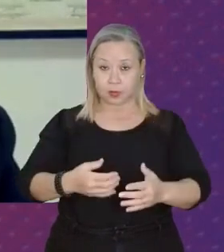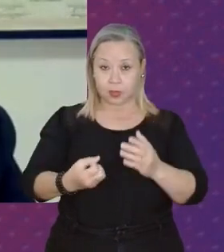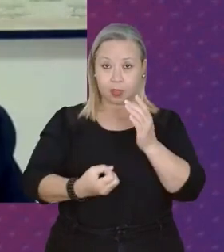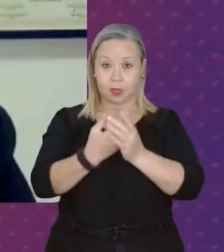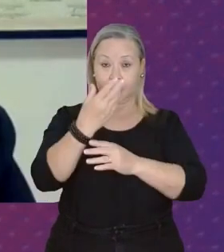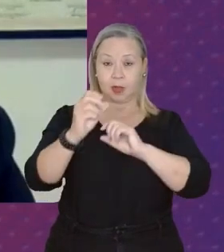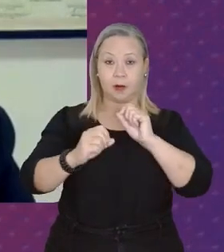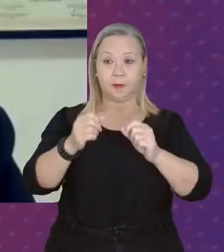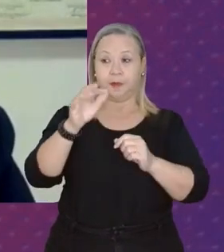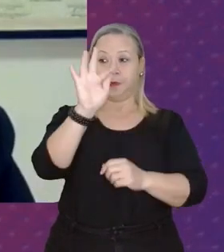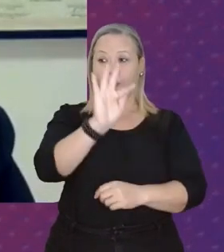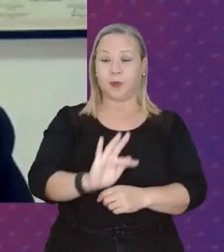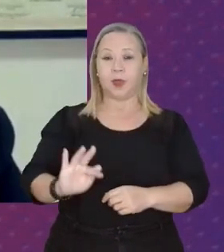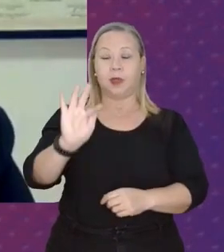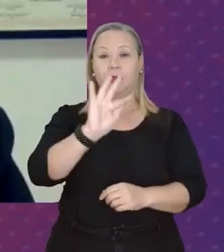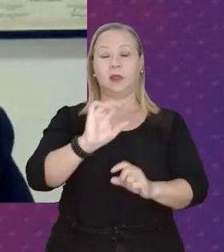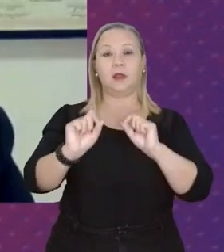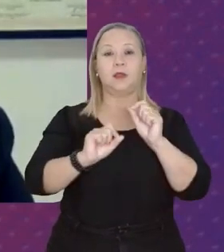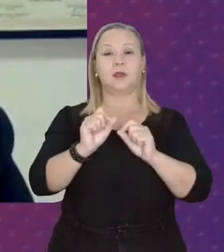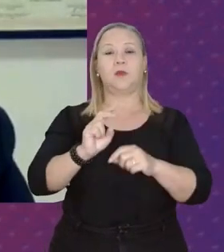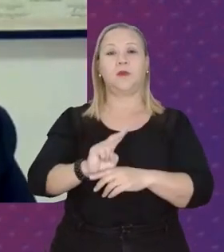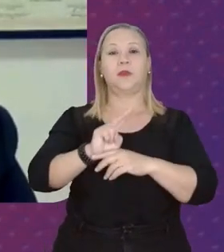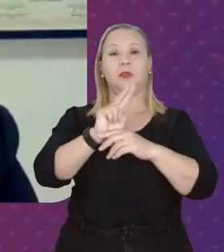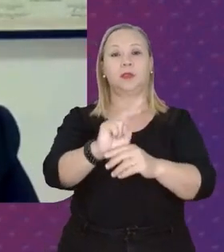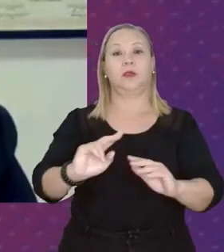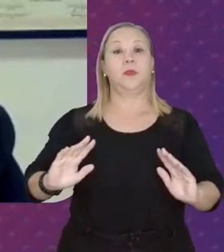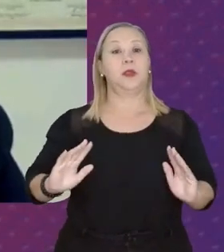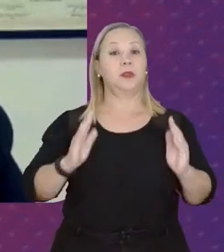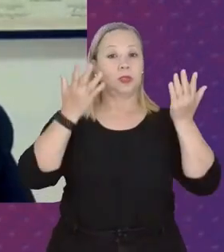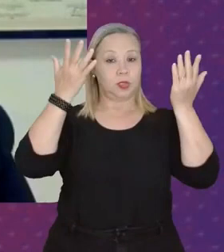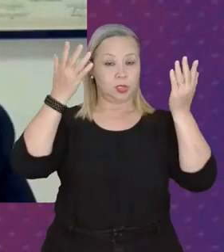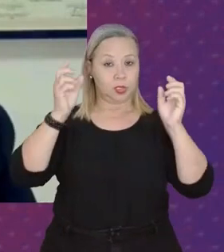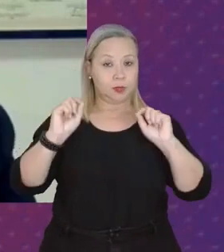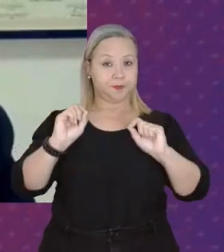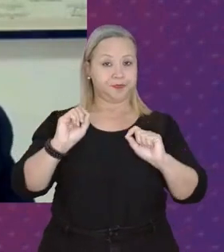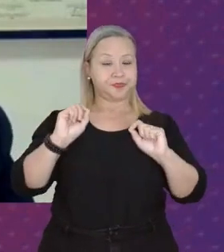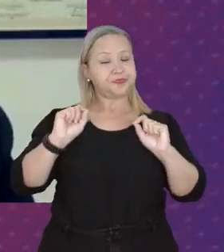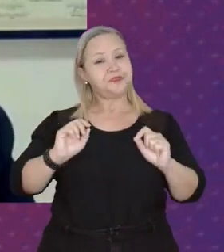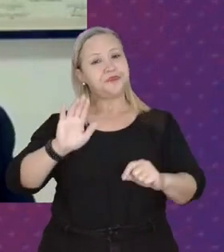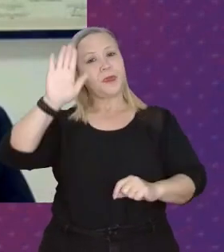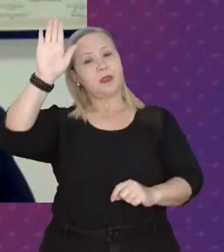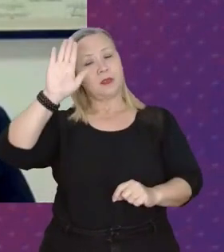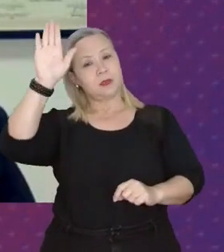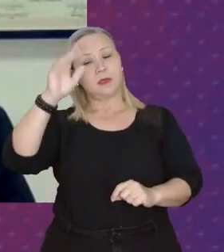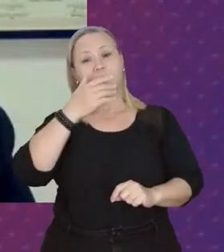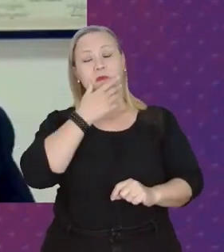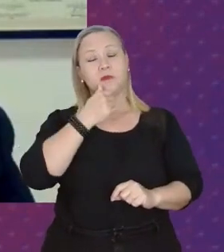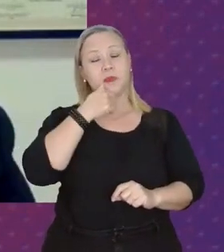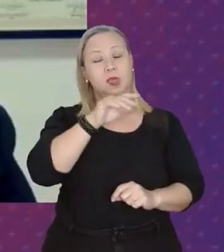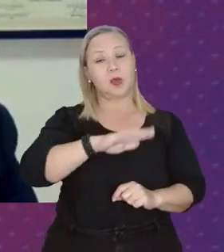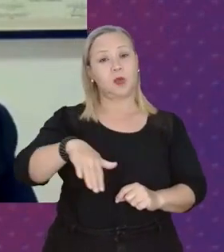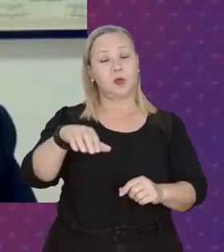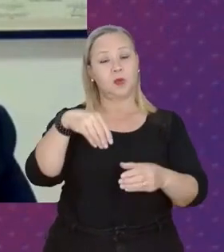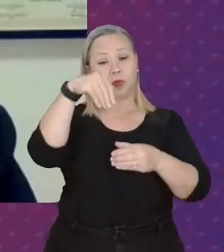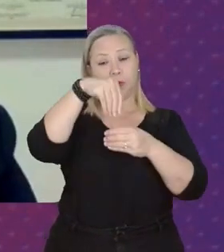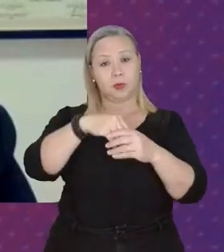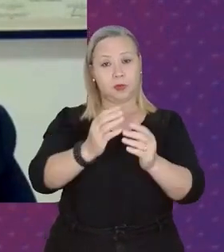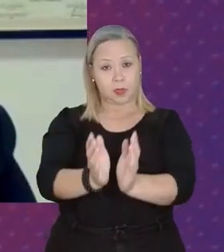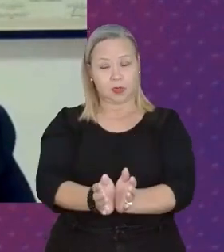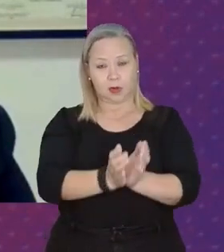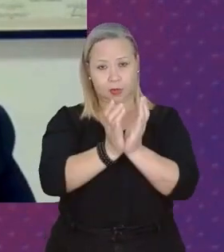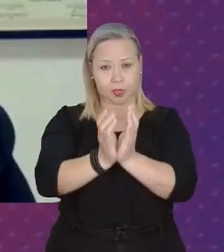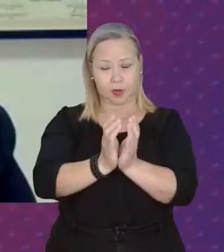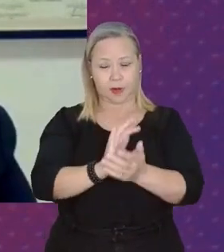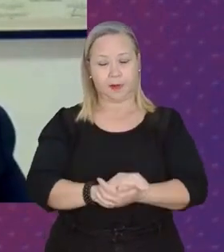para a distribuição do Fundo Especial de Financiamento de Campanha às candidatas e aos candidatos que a integram, né?